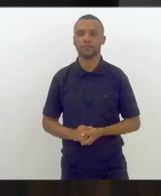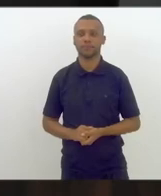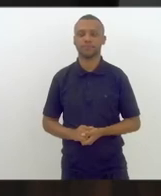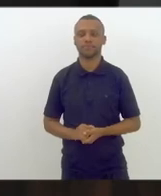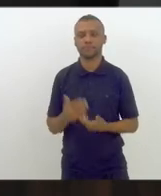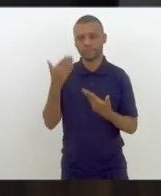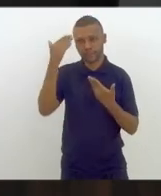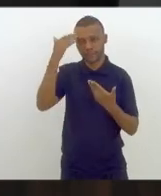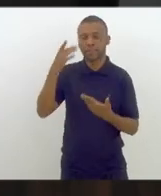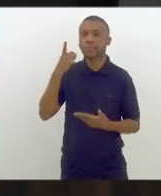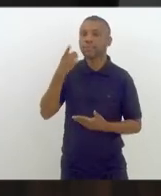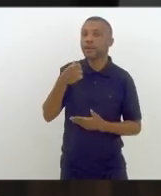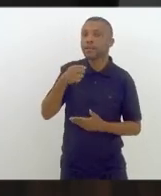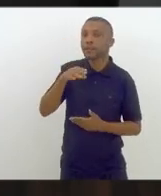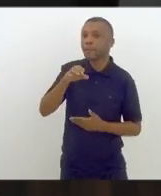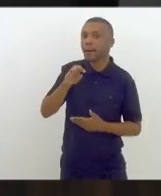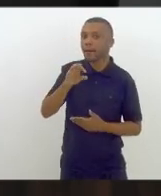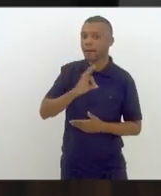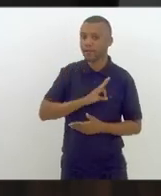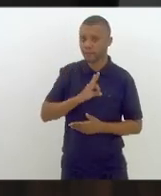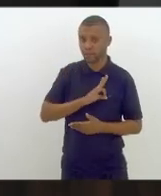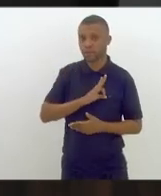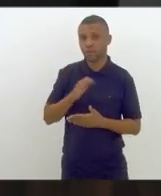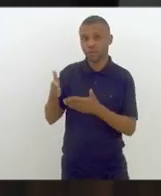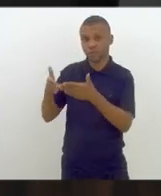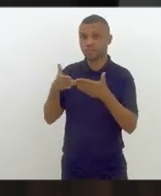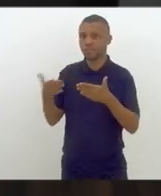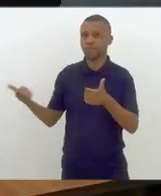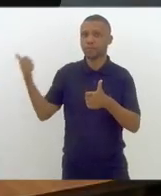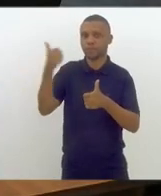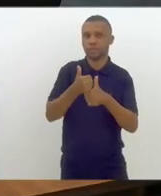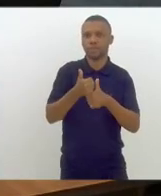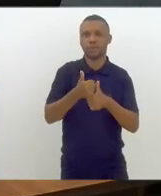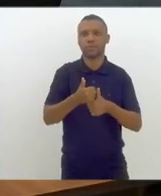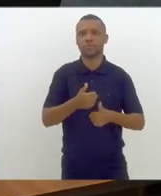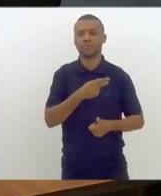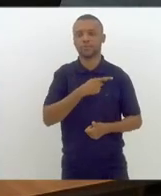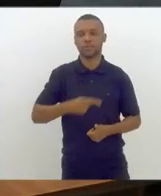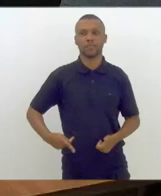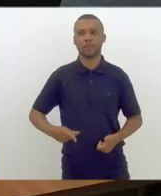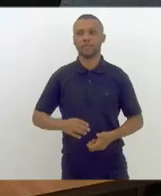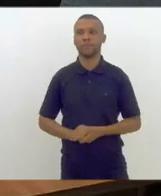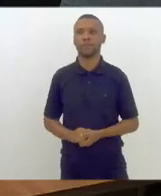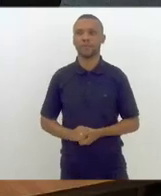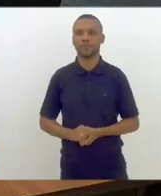Obrigado, deputada Marta Rocha. Convido Vossa Excelência a retomar a presidência.